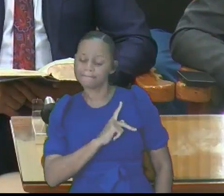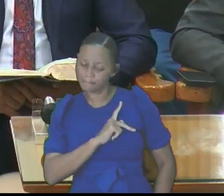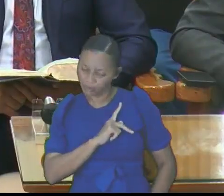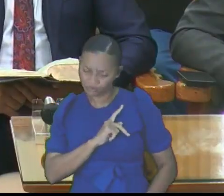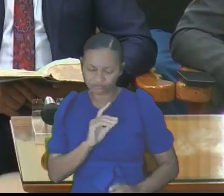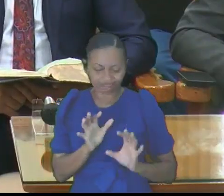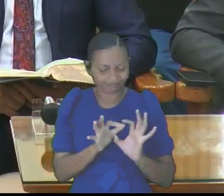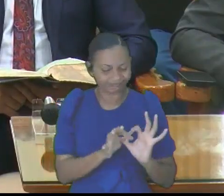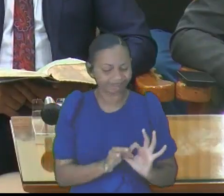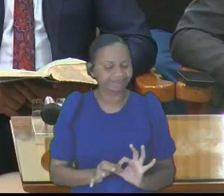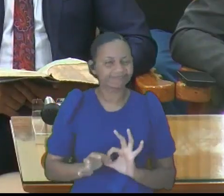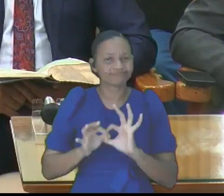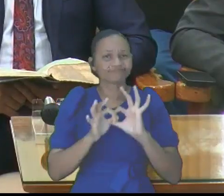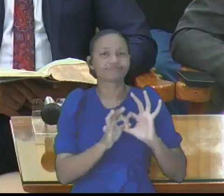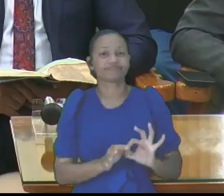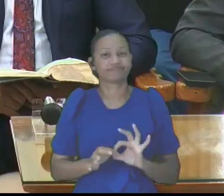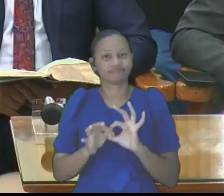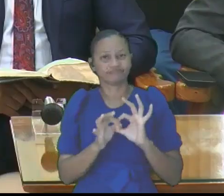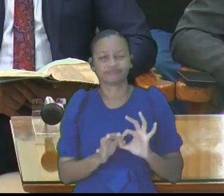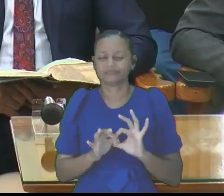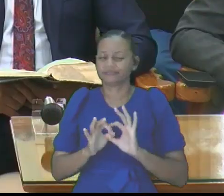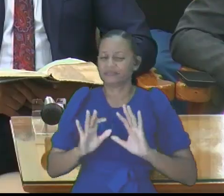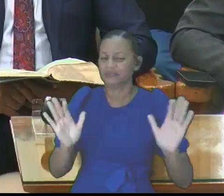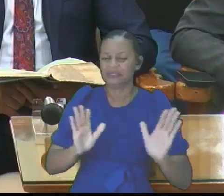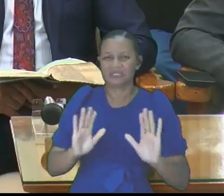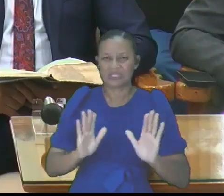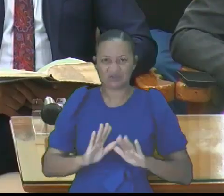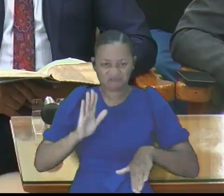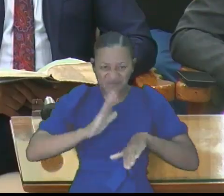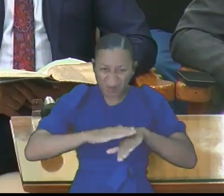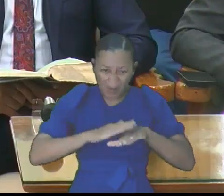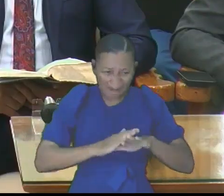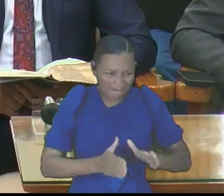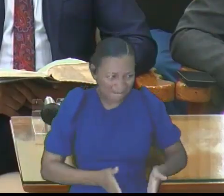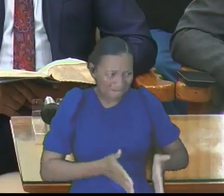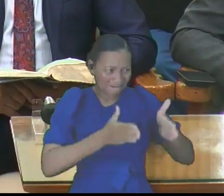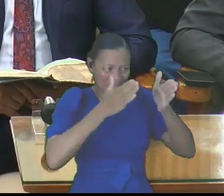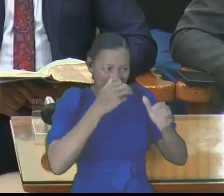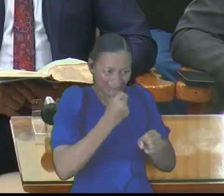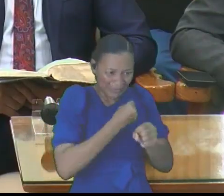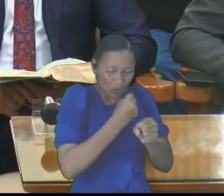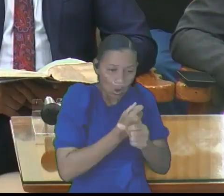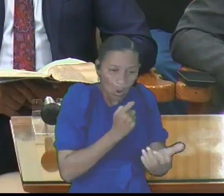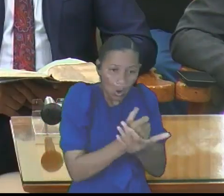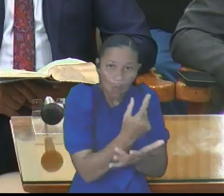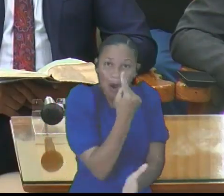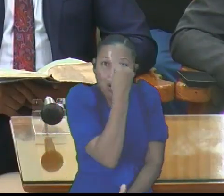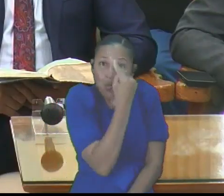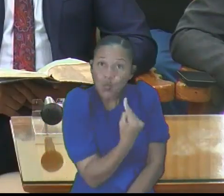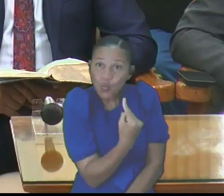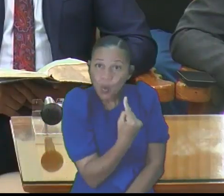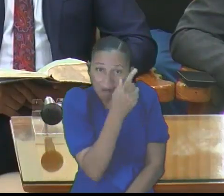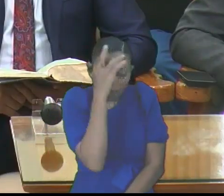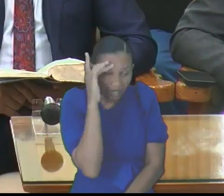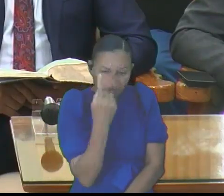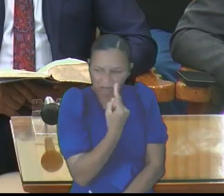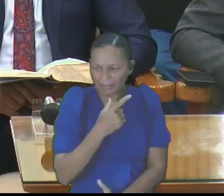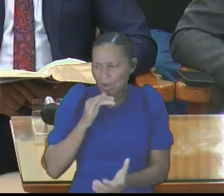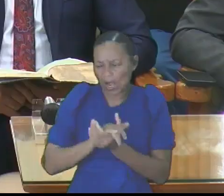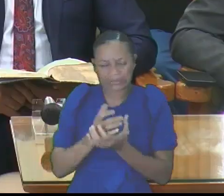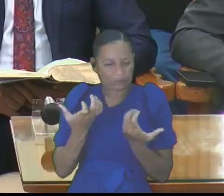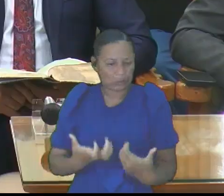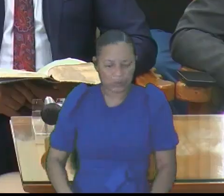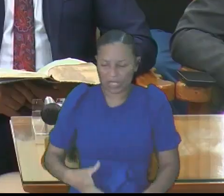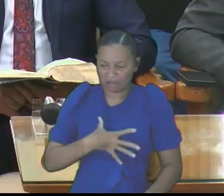comunhão. Não faça um apartamento só para você. Não compre um apartamento que só cabe a você, para você não casar, não ter